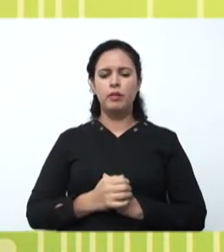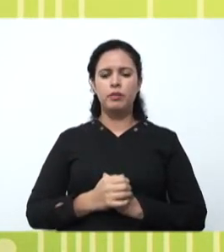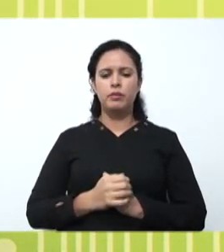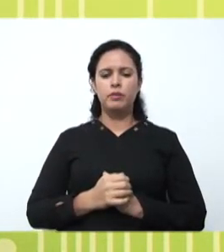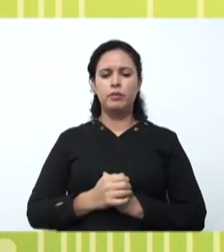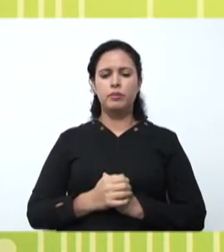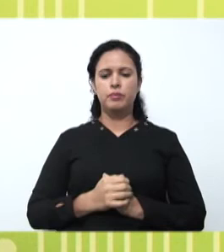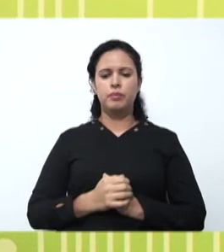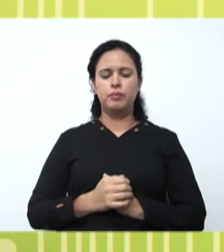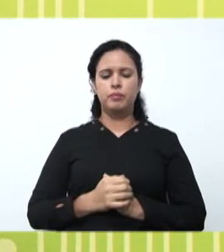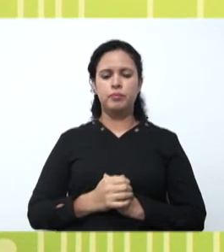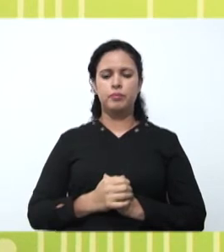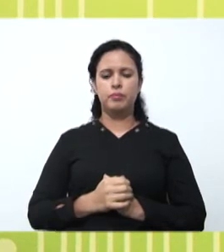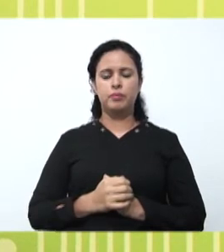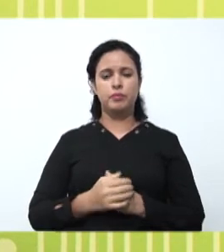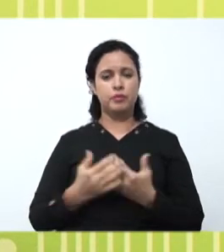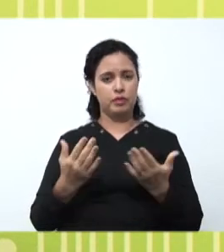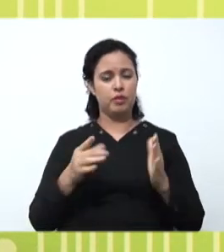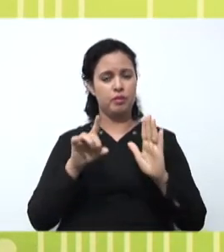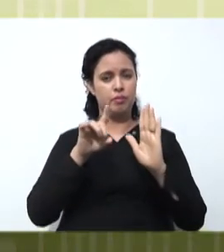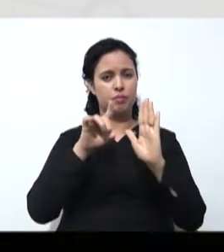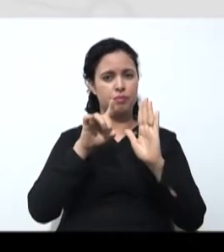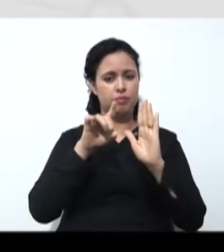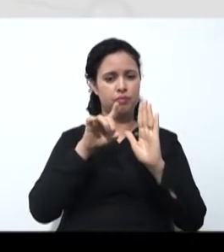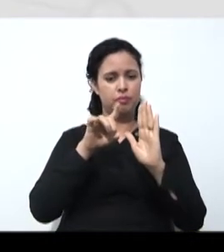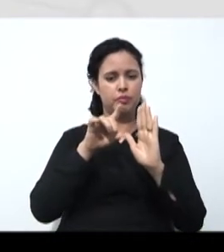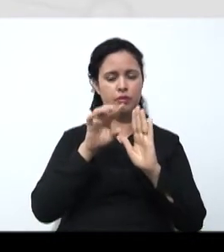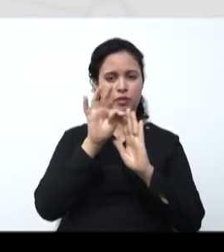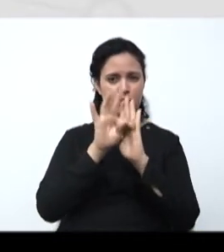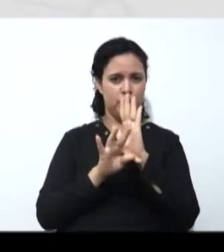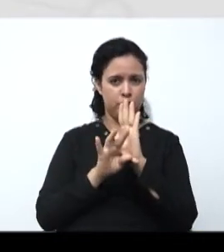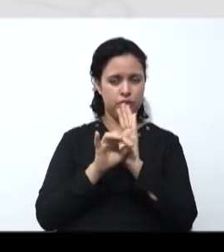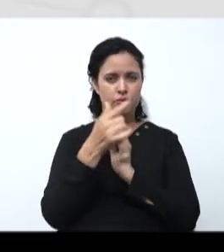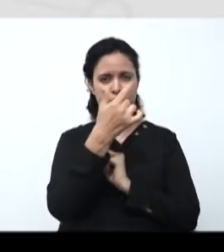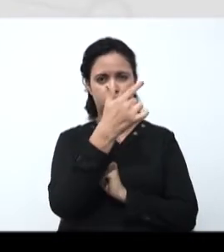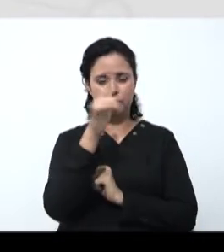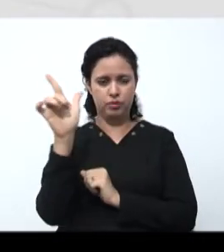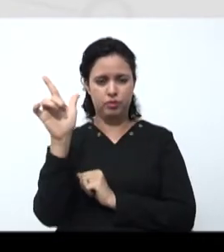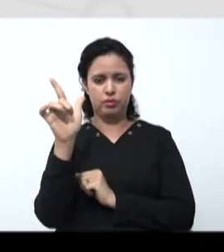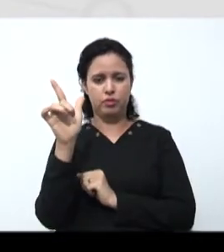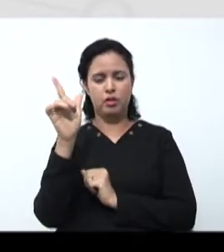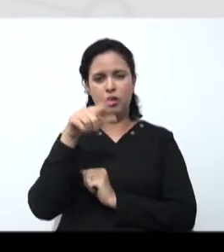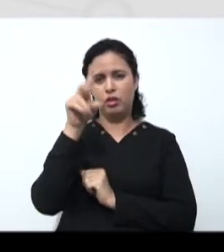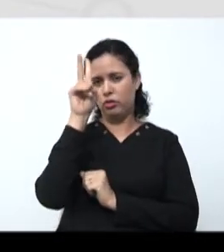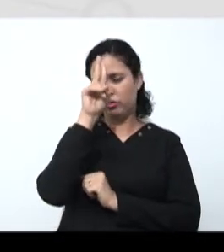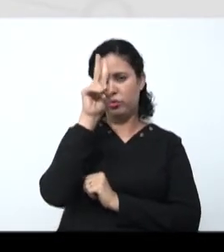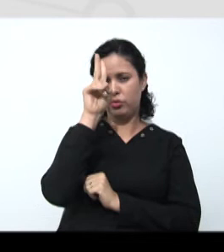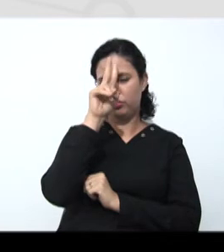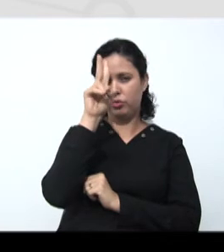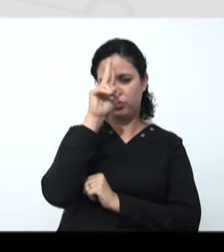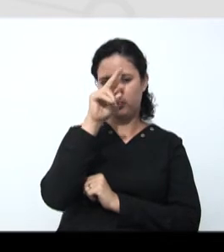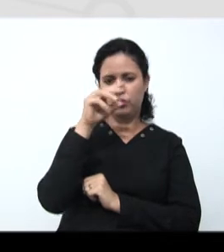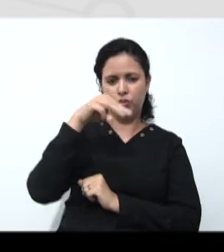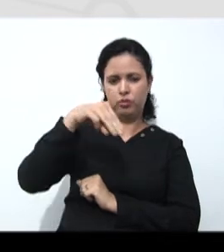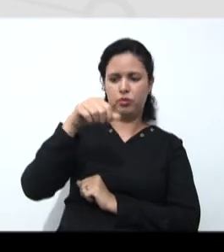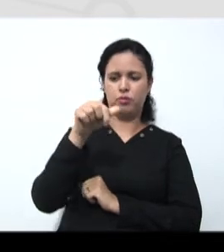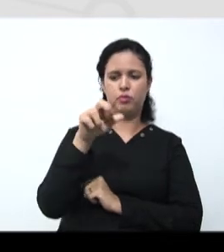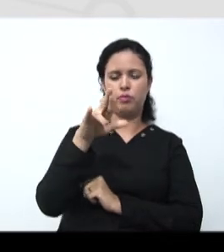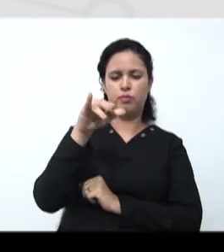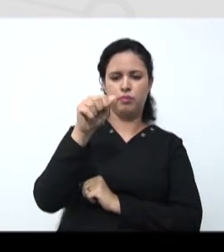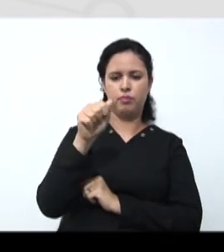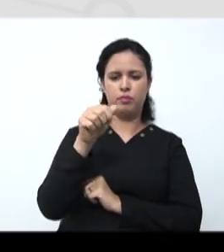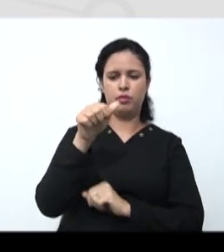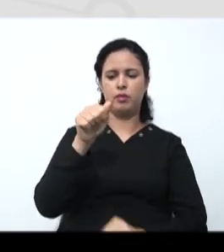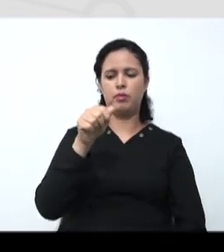segunda questão e aí a gente vai conhecer a história da Maria Aparecida. Vamos lá?